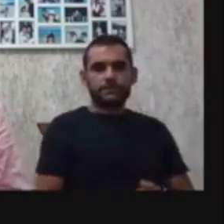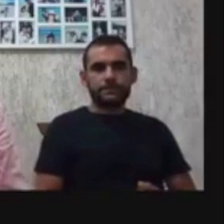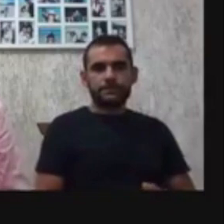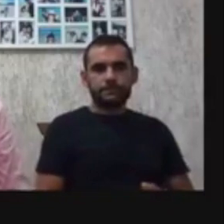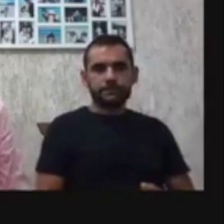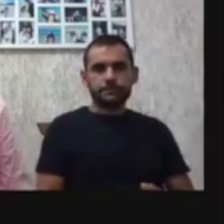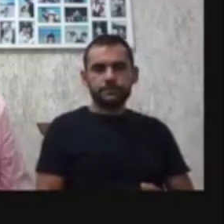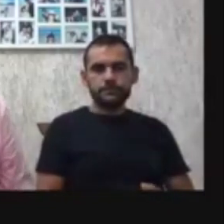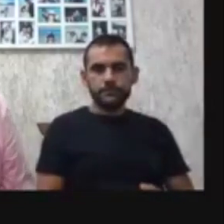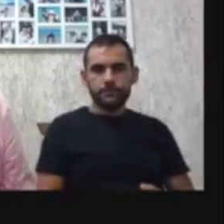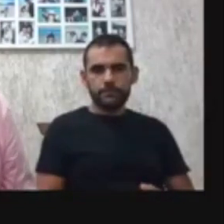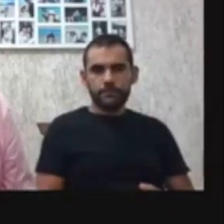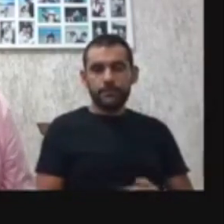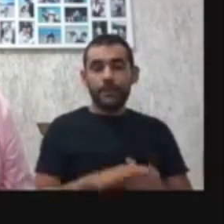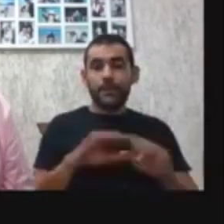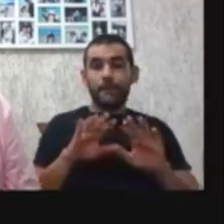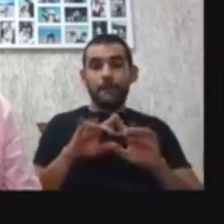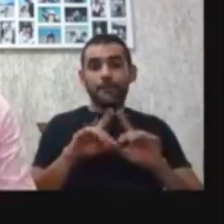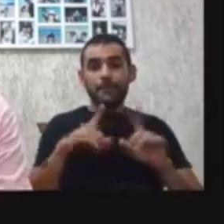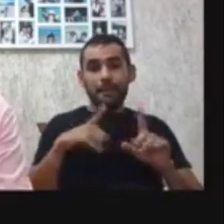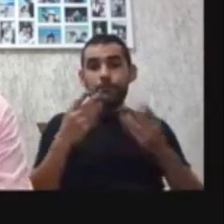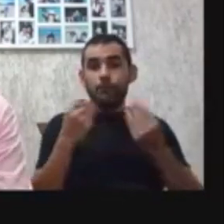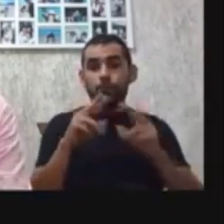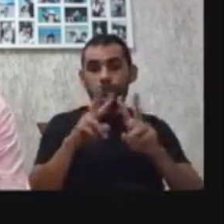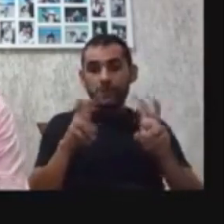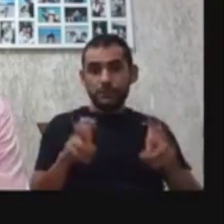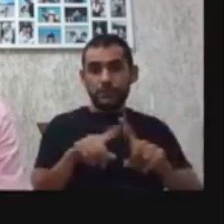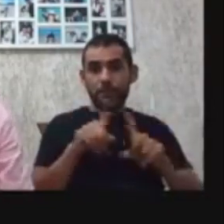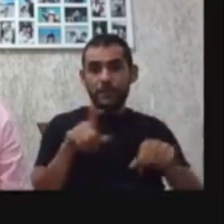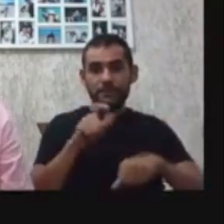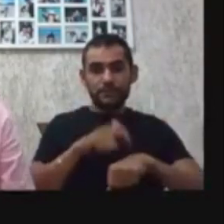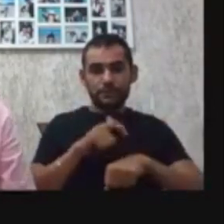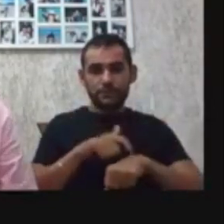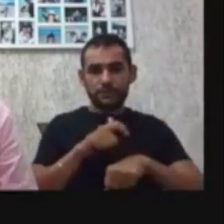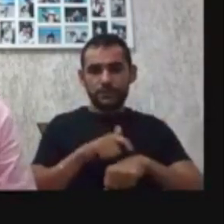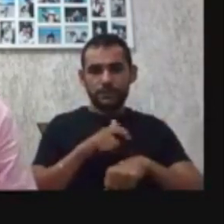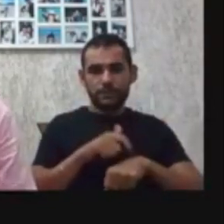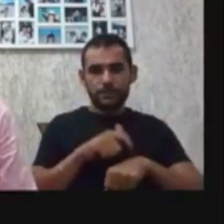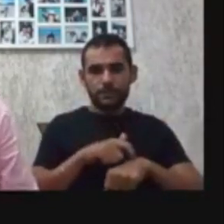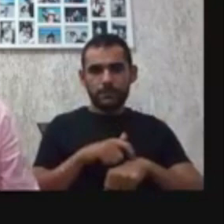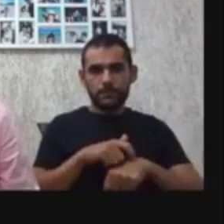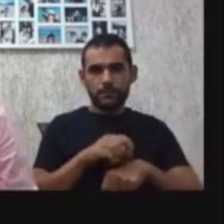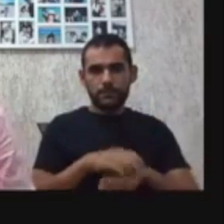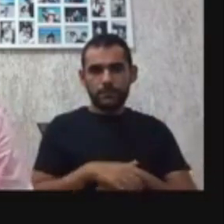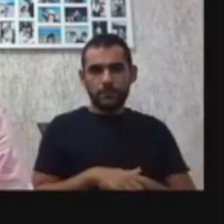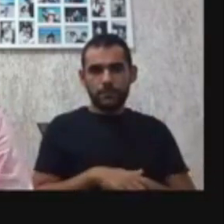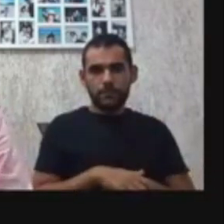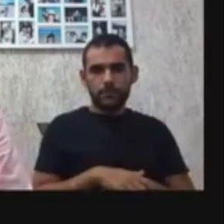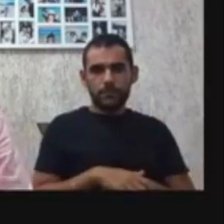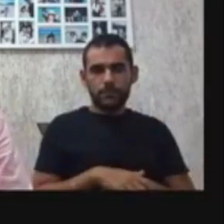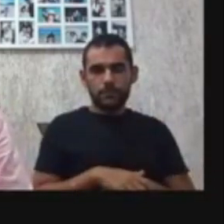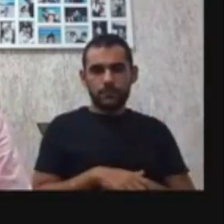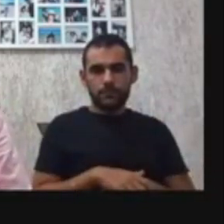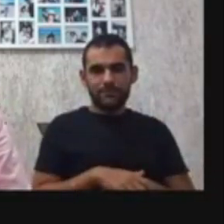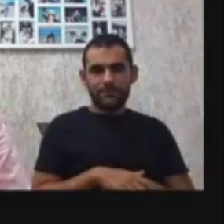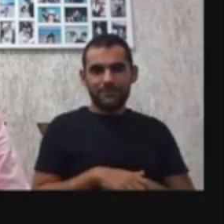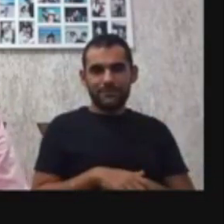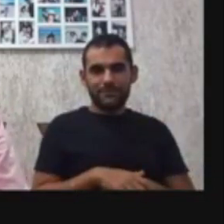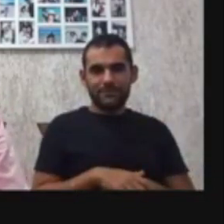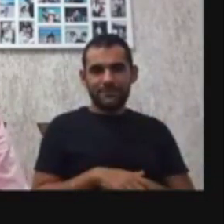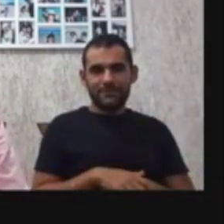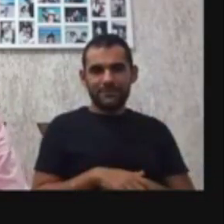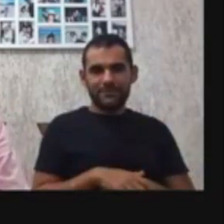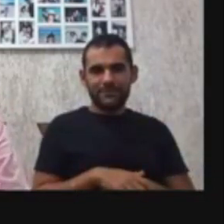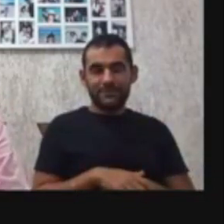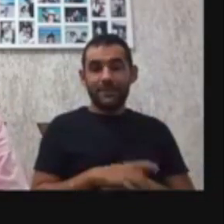tem ainda muito assunto, mas infelizmente o nosso tempo já... Vou dormir meia-noite.